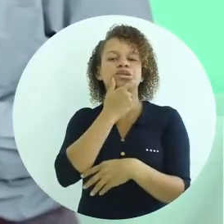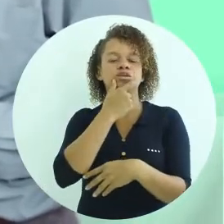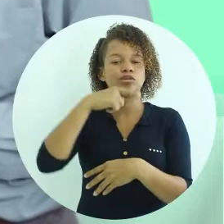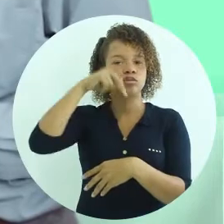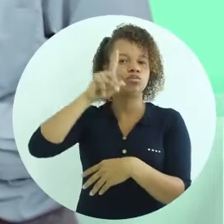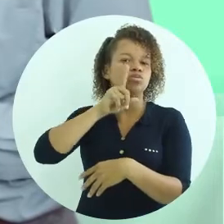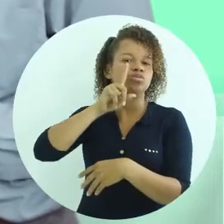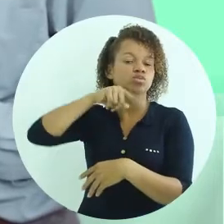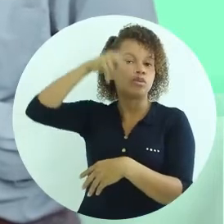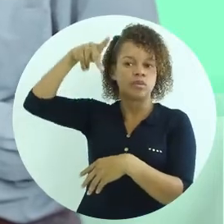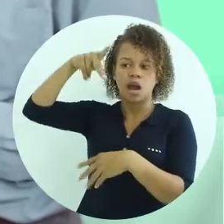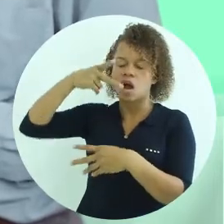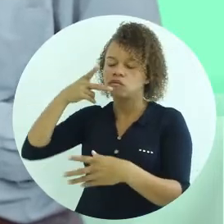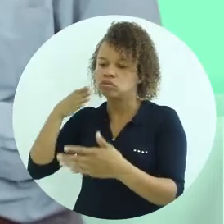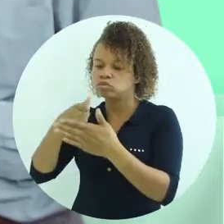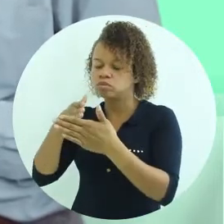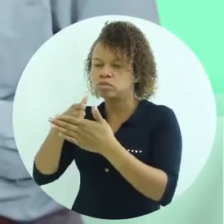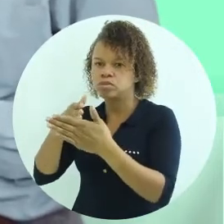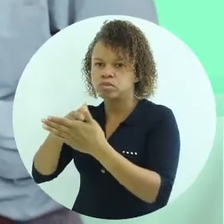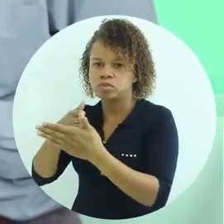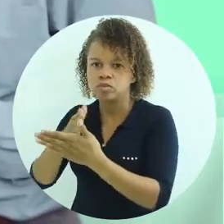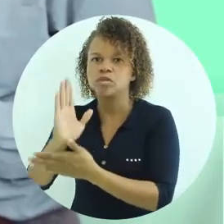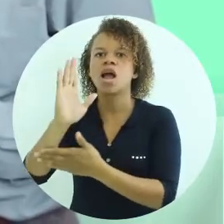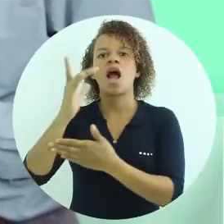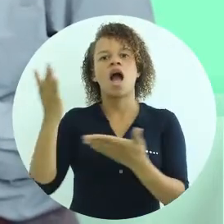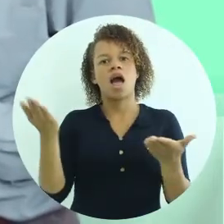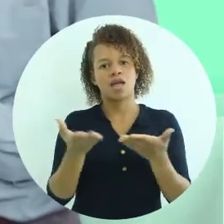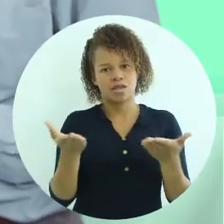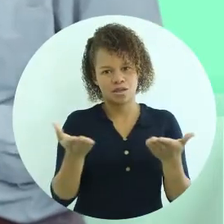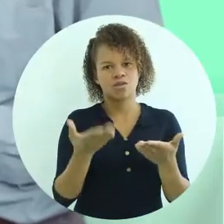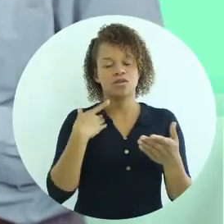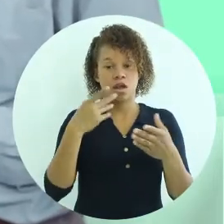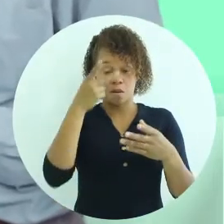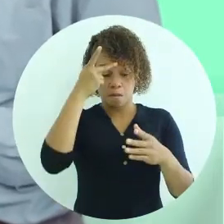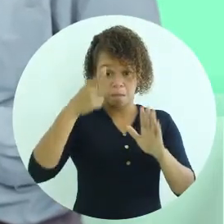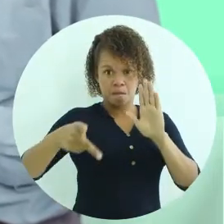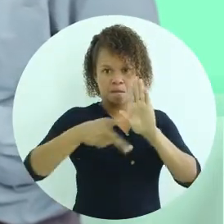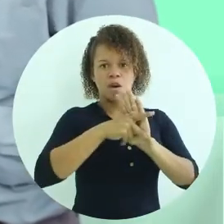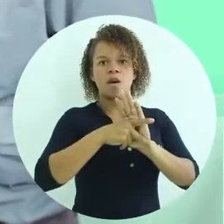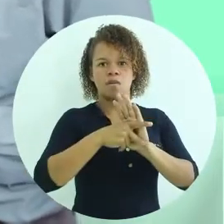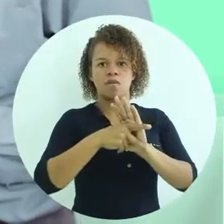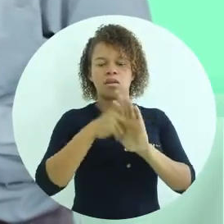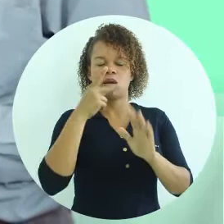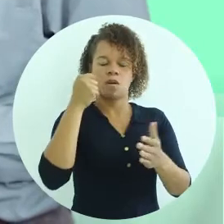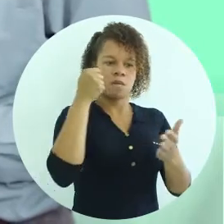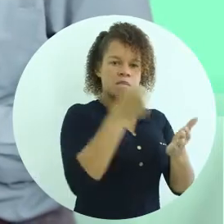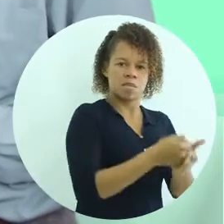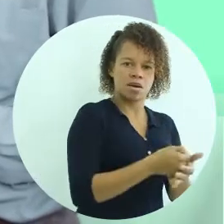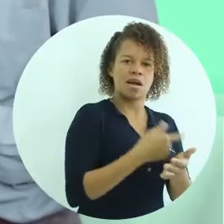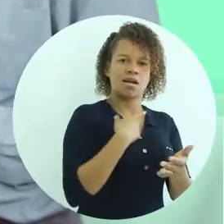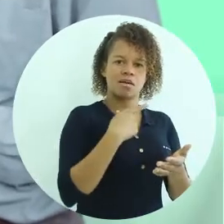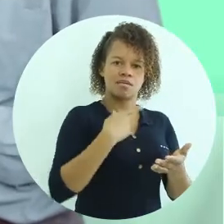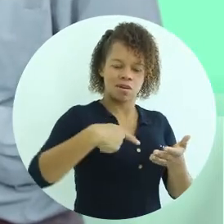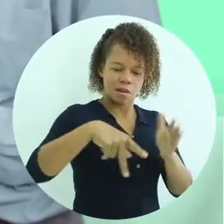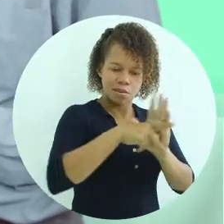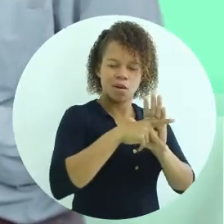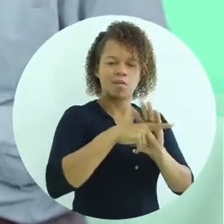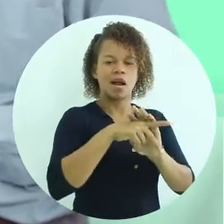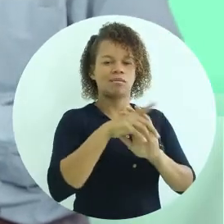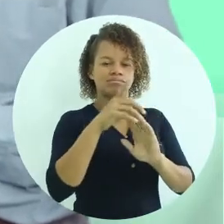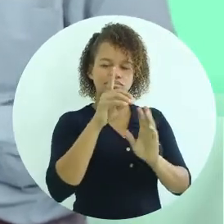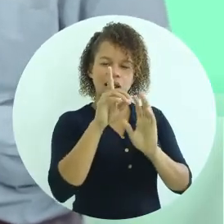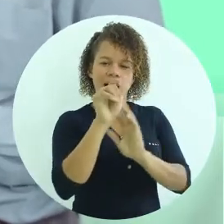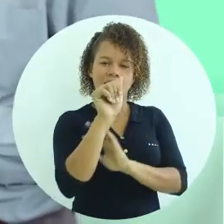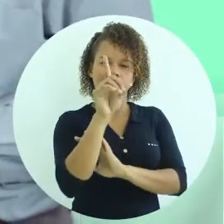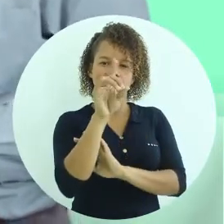fui quebrando as cadeias até me tornar fabricante, né, até eu comprar da fábrica que fabrica para Adidas. E eu